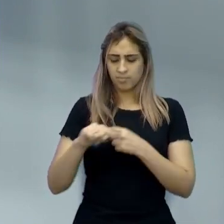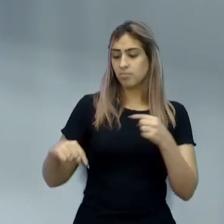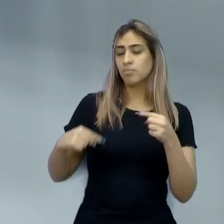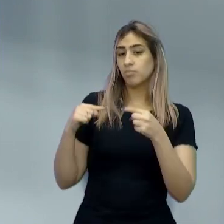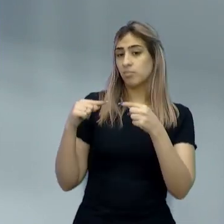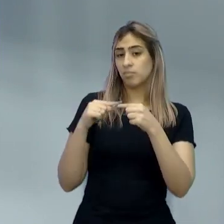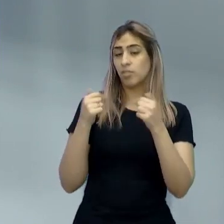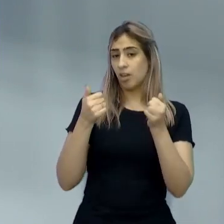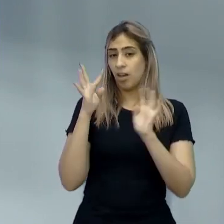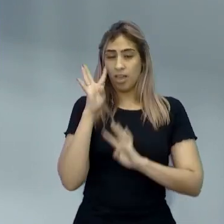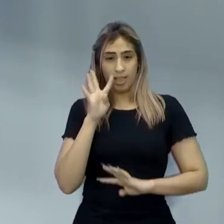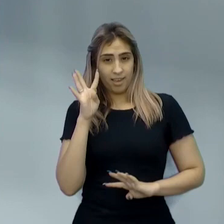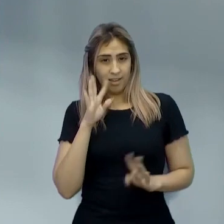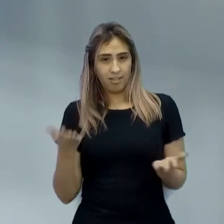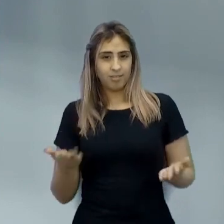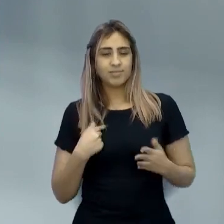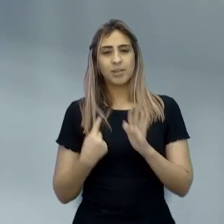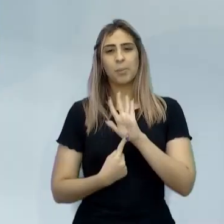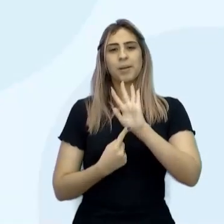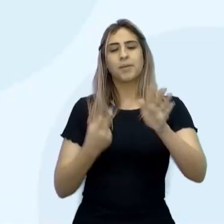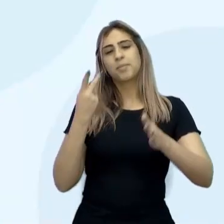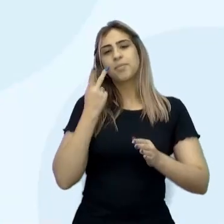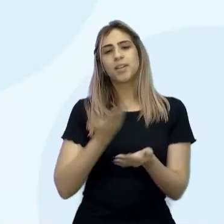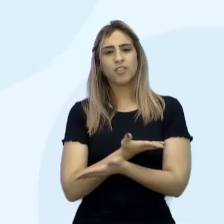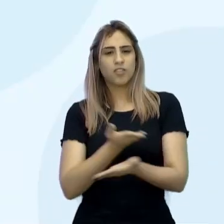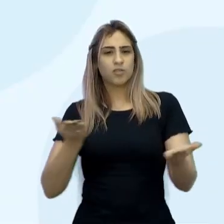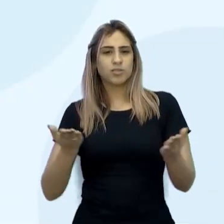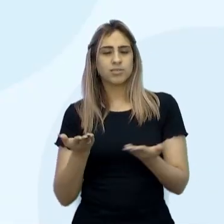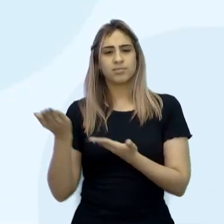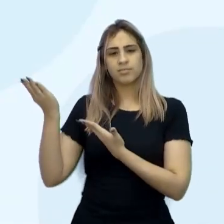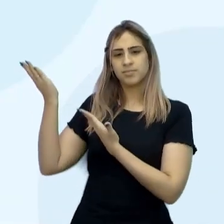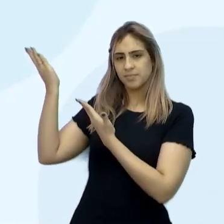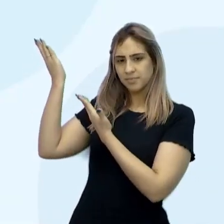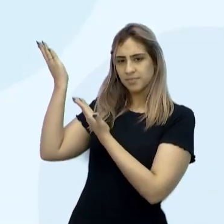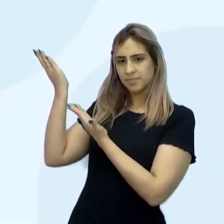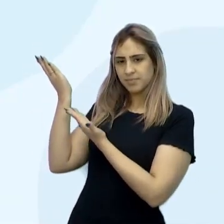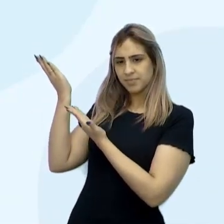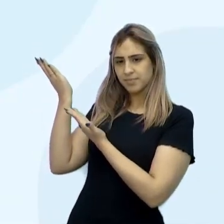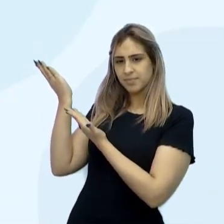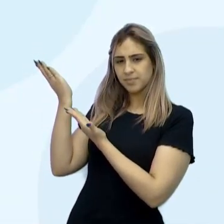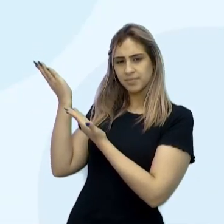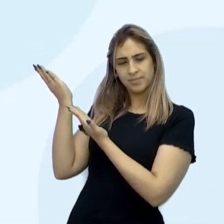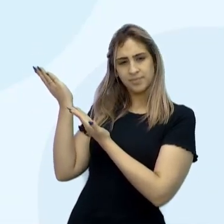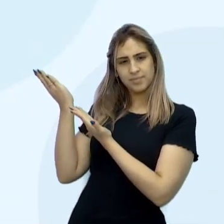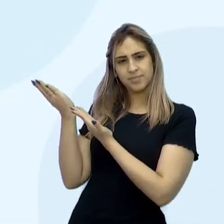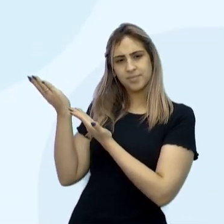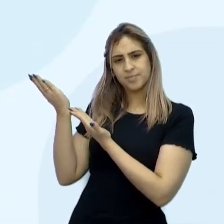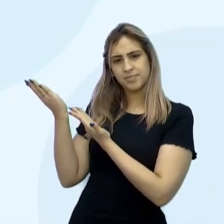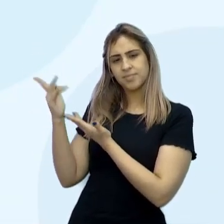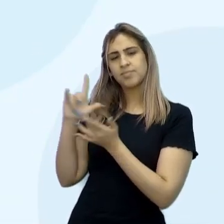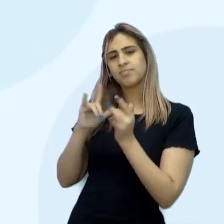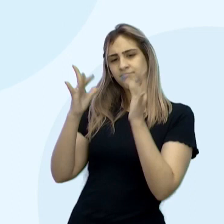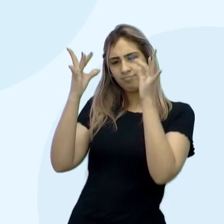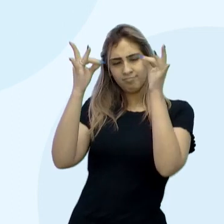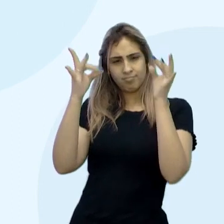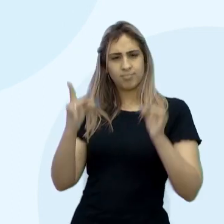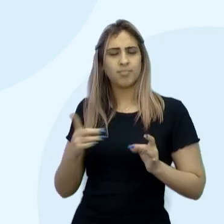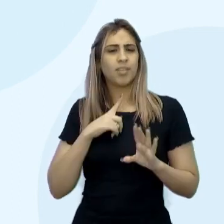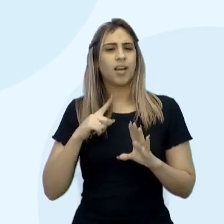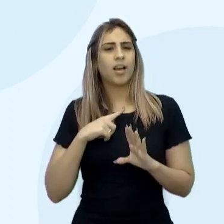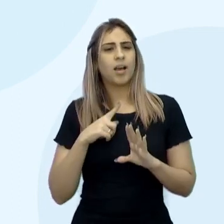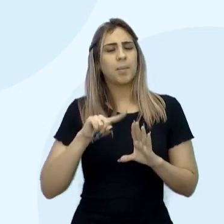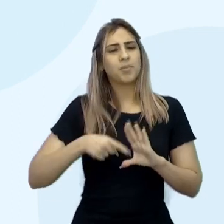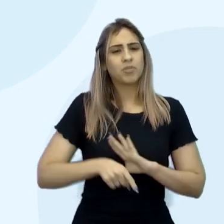objetivo. Legal? Então apresentamos para você aí também a capa do nosso material e a gente descreve, né, além do